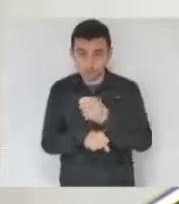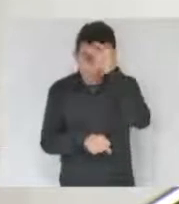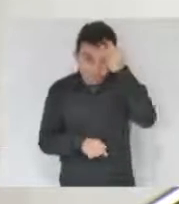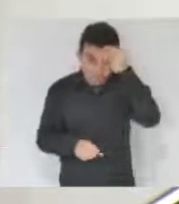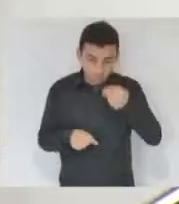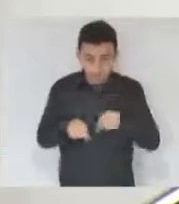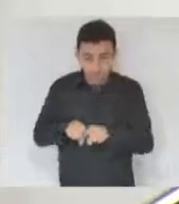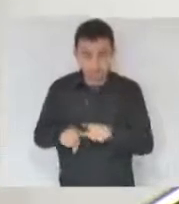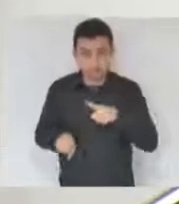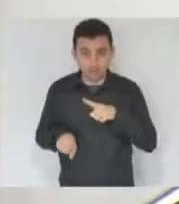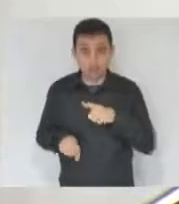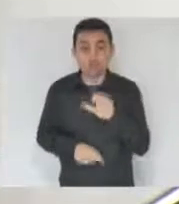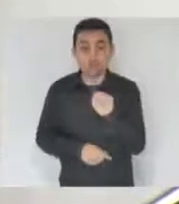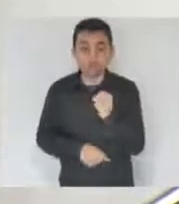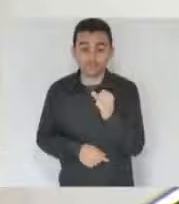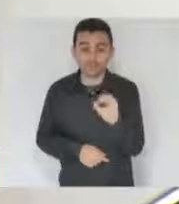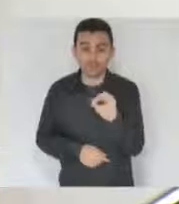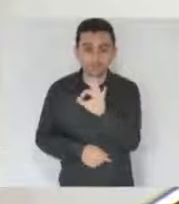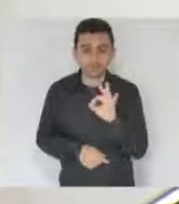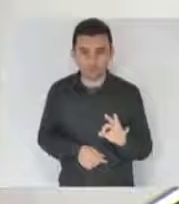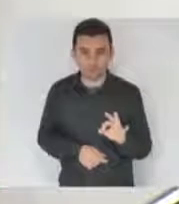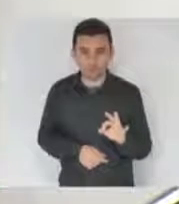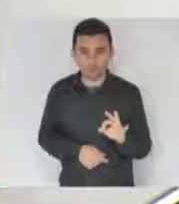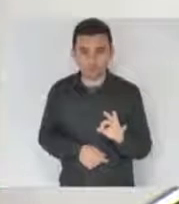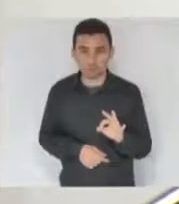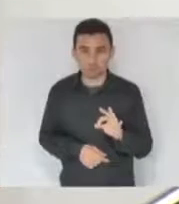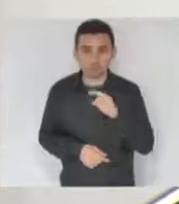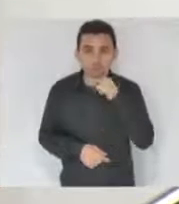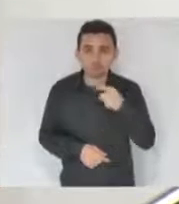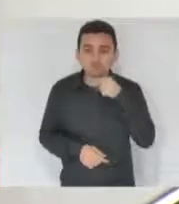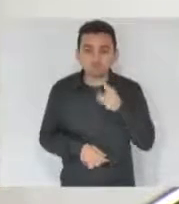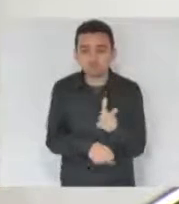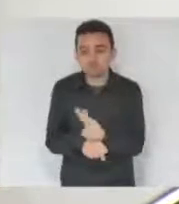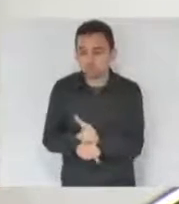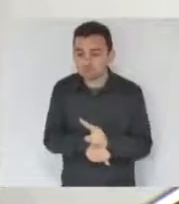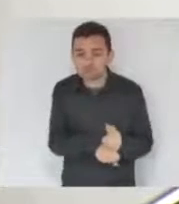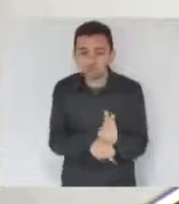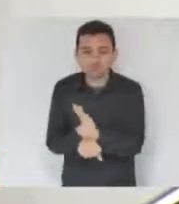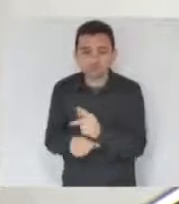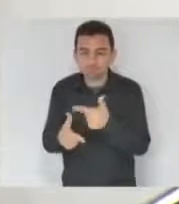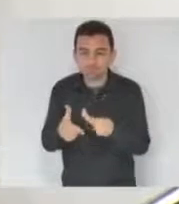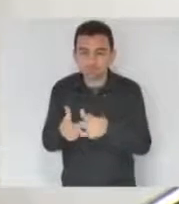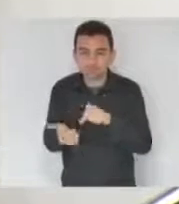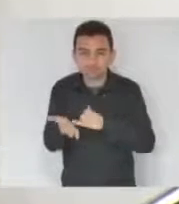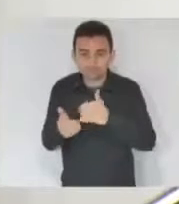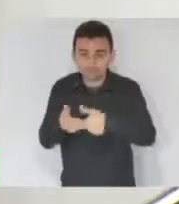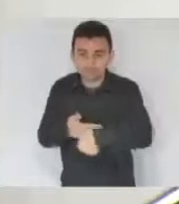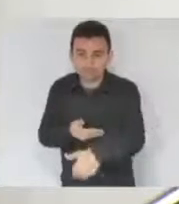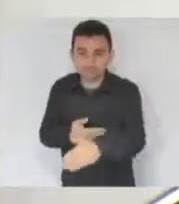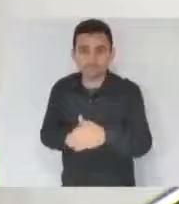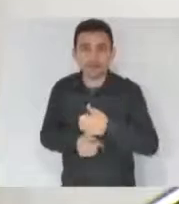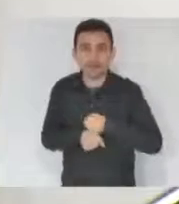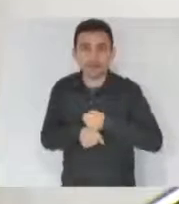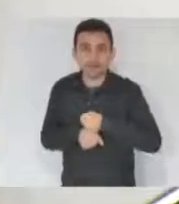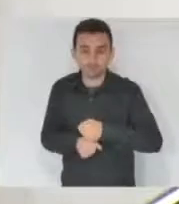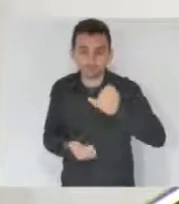no país, 80% delas não acompanham de forma adequada o impacto fiscal de longo prazo de seus